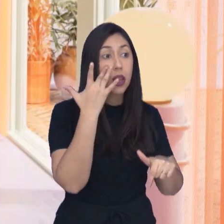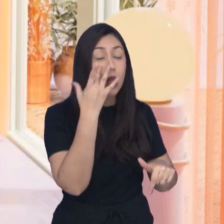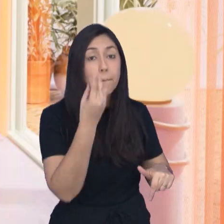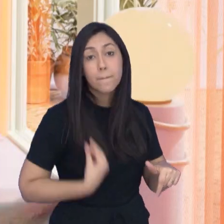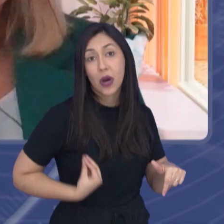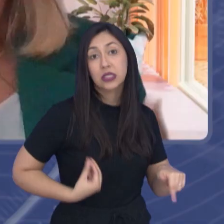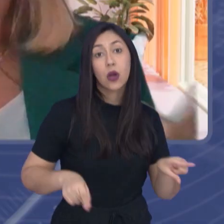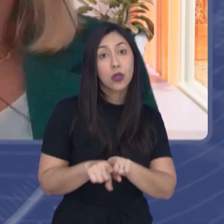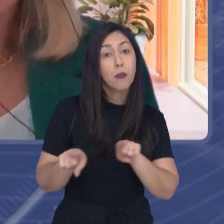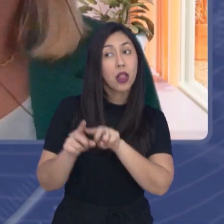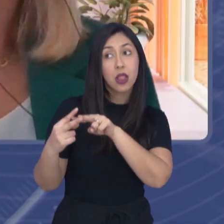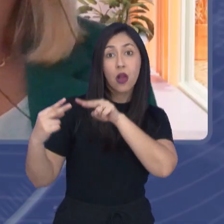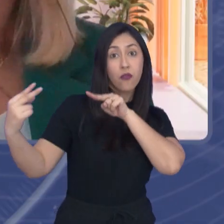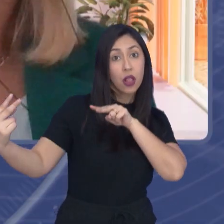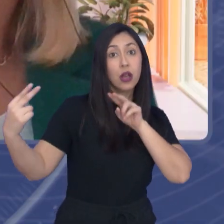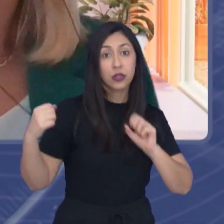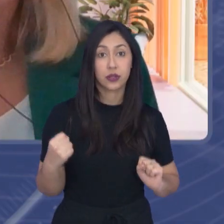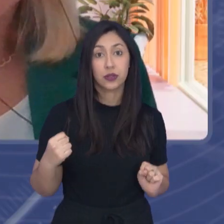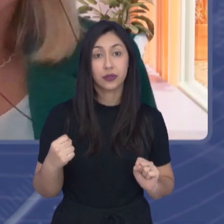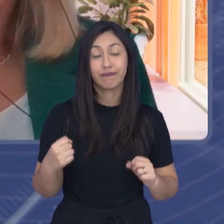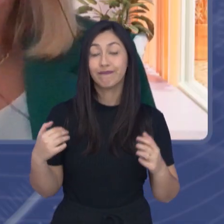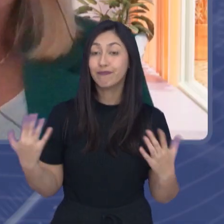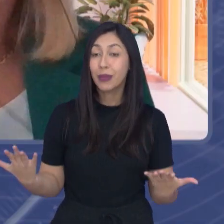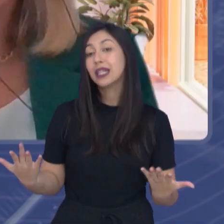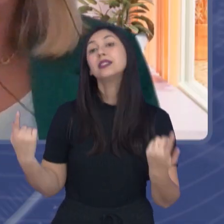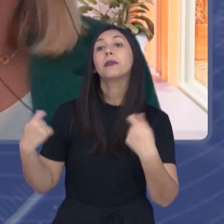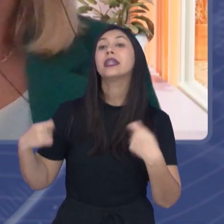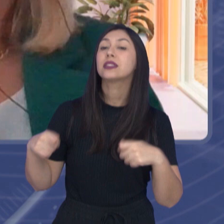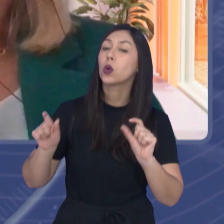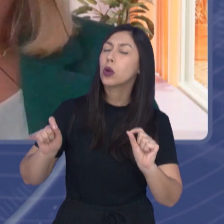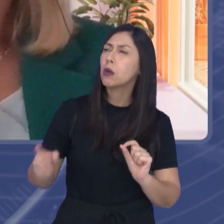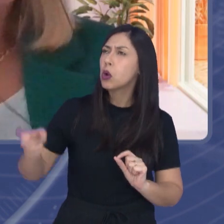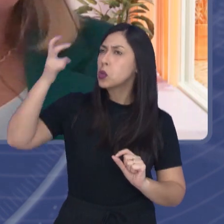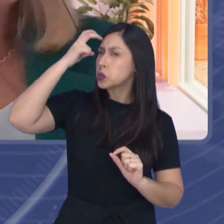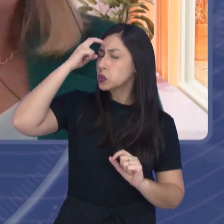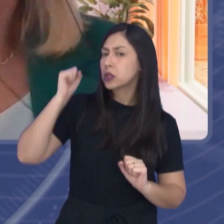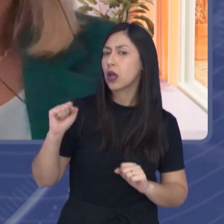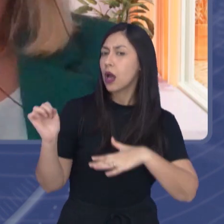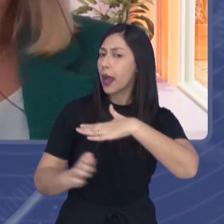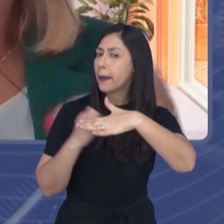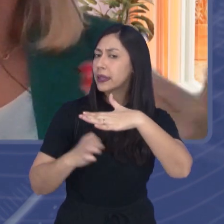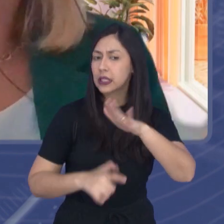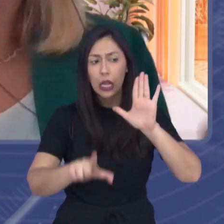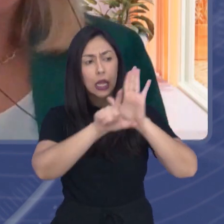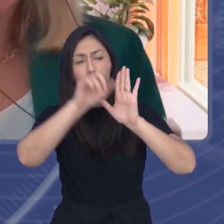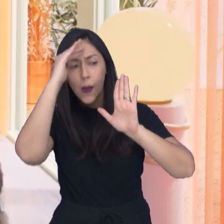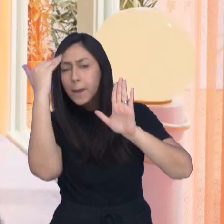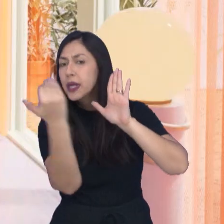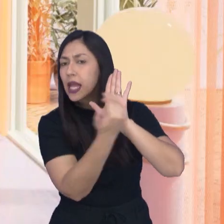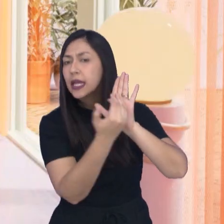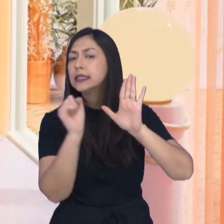né? Então, isso também é muito da cultura, né? Então, empresas, elas vão seguir as leis, mas o que a gente